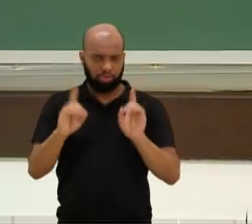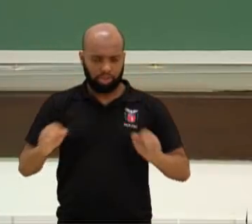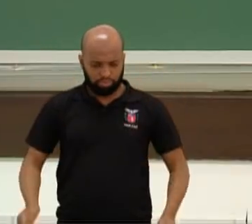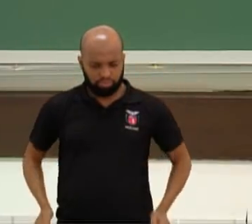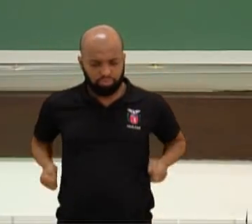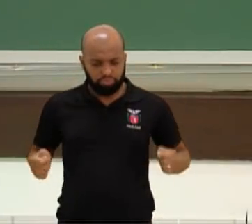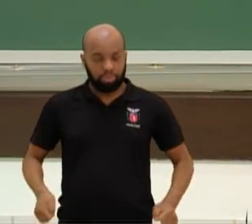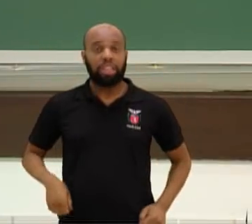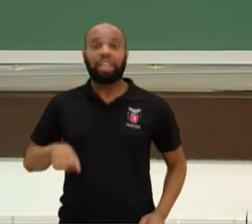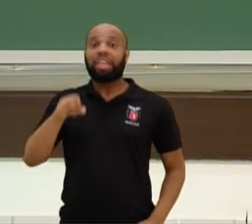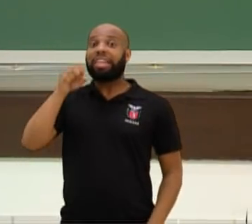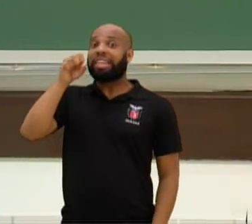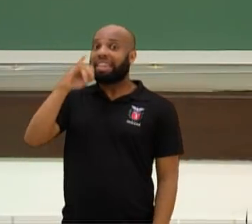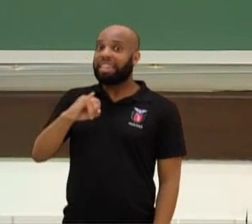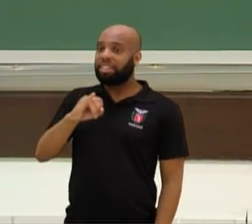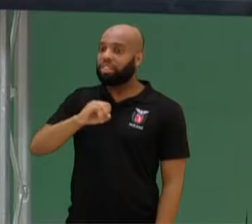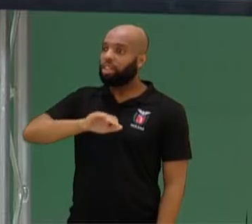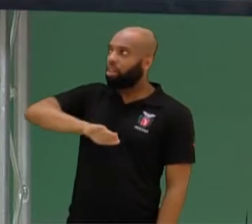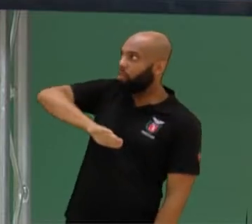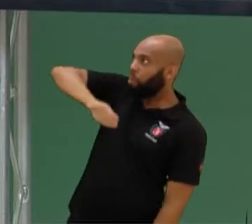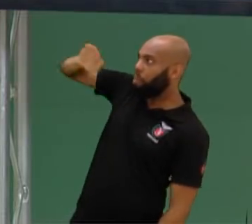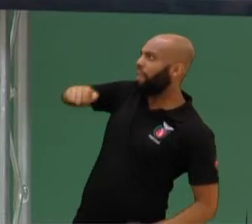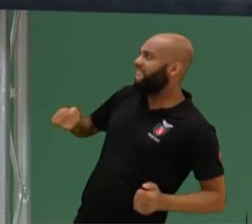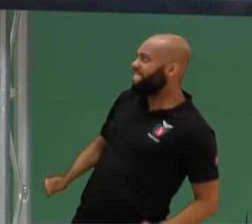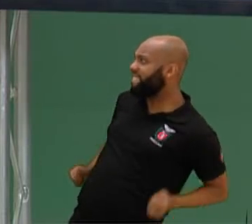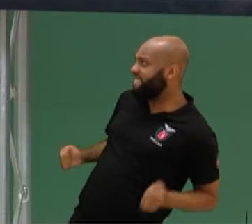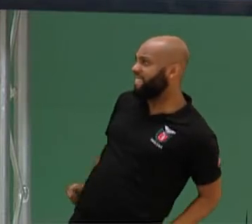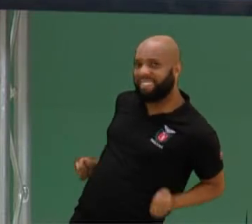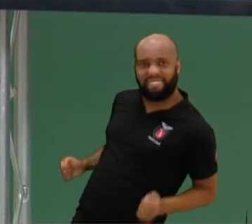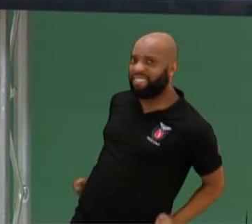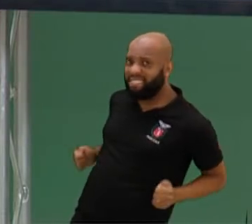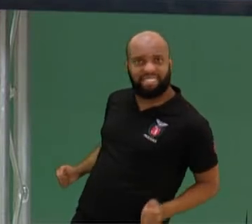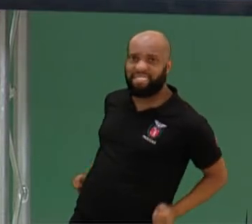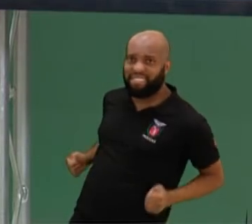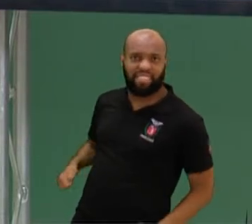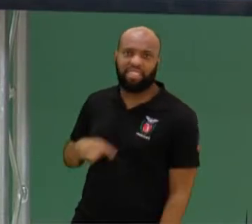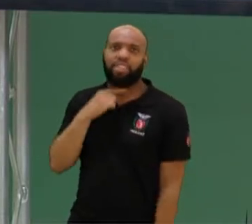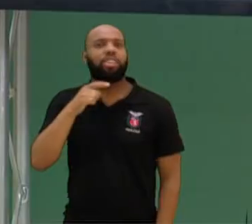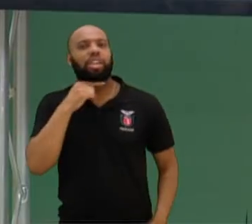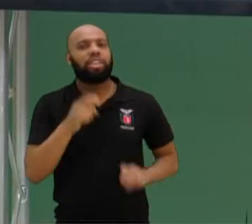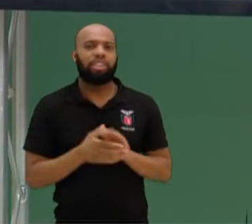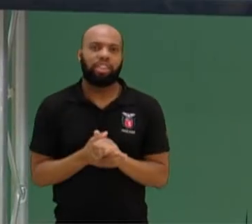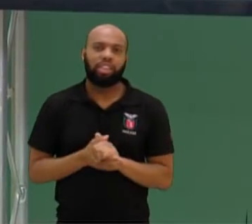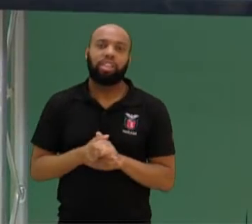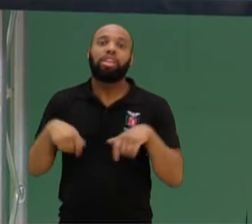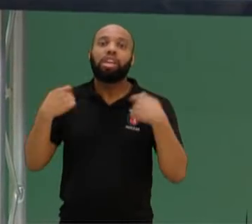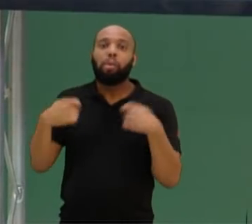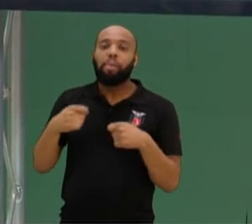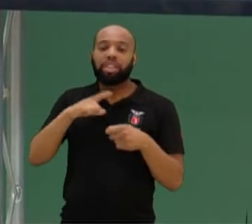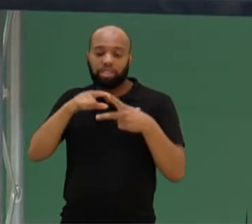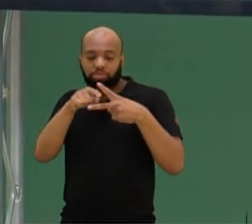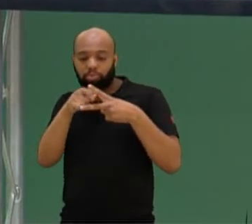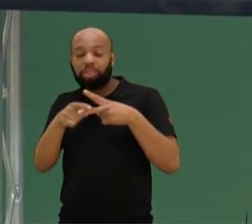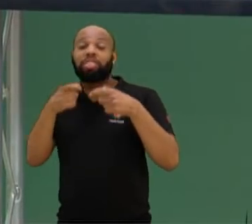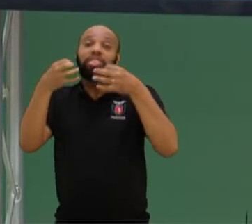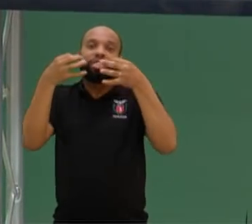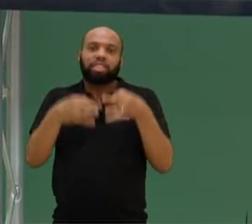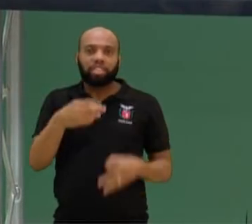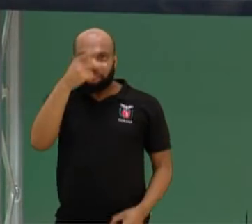for muito inclinada, ela não vai ter força para subir essa rampa. Então, a rampa tem que ter um ângulo adequado que a